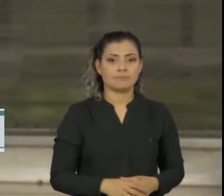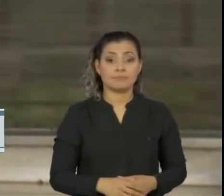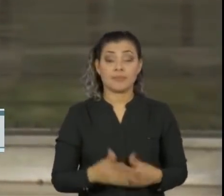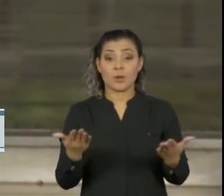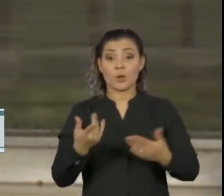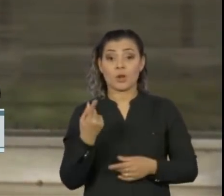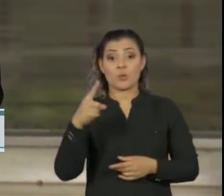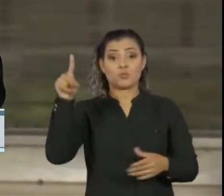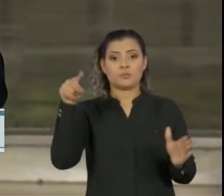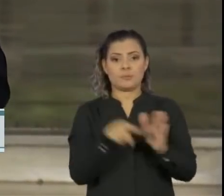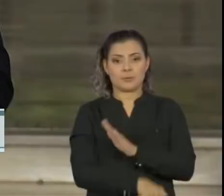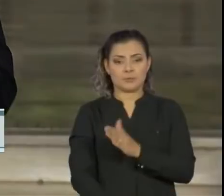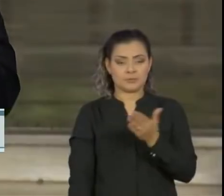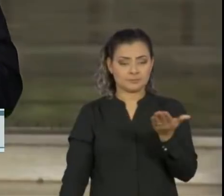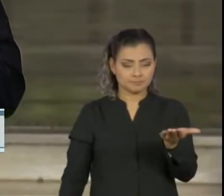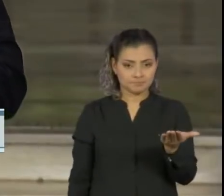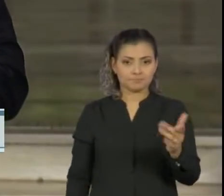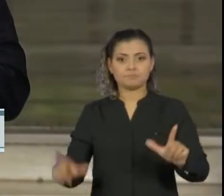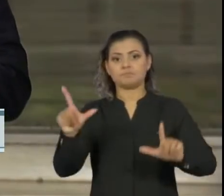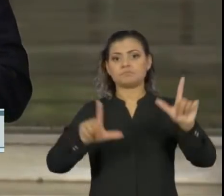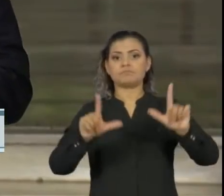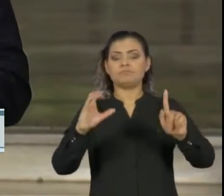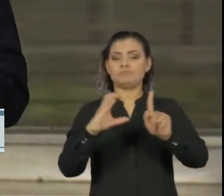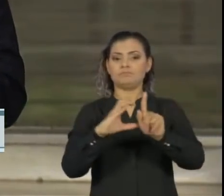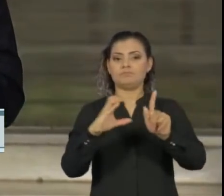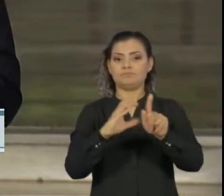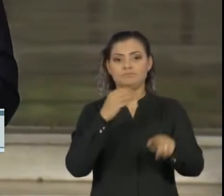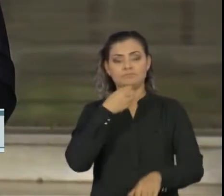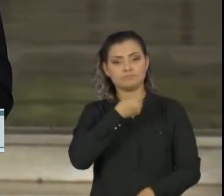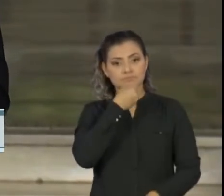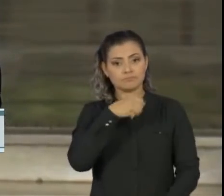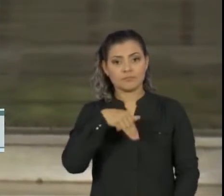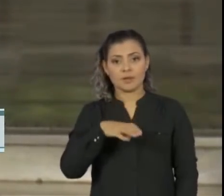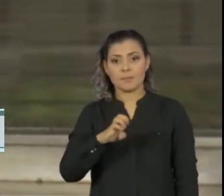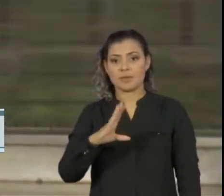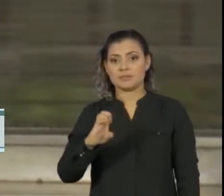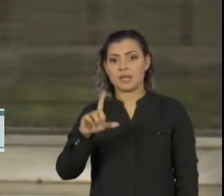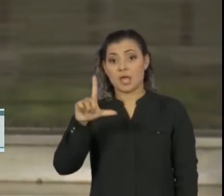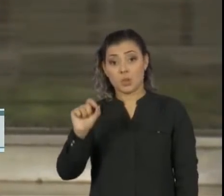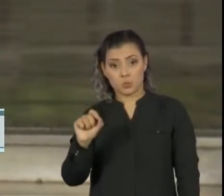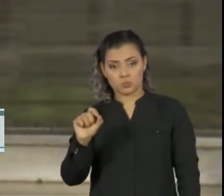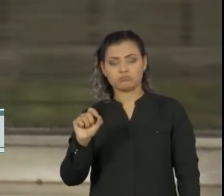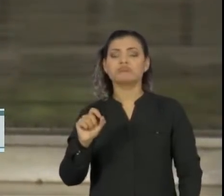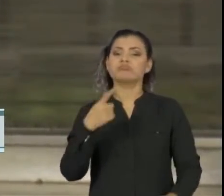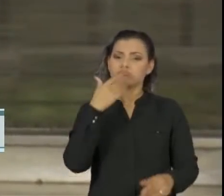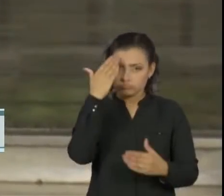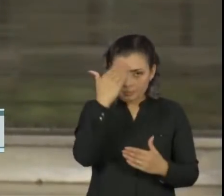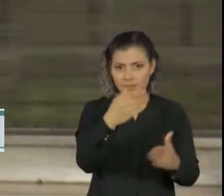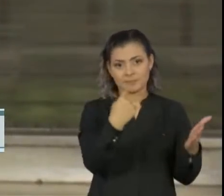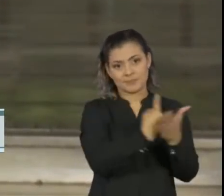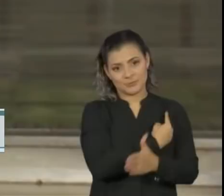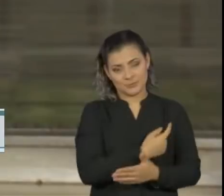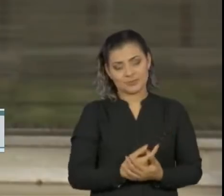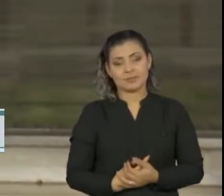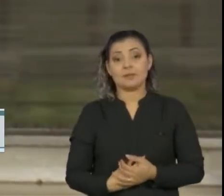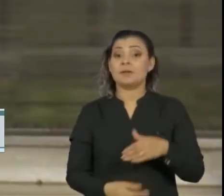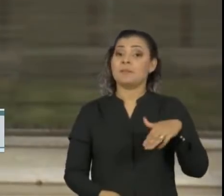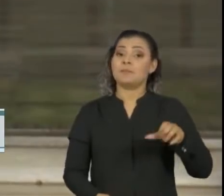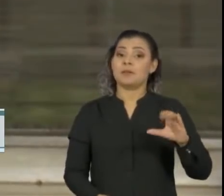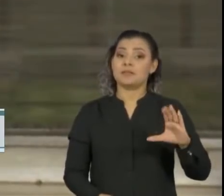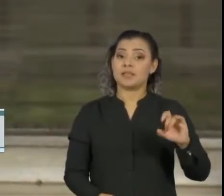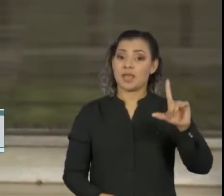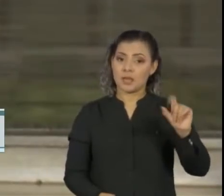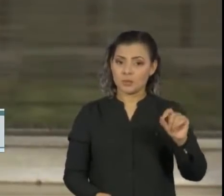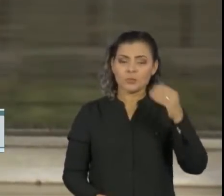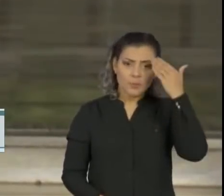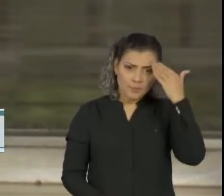à última pergunta, da TV Gazeta, jornalista Marcelo Bacejo. Marcelo, obrigado pela sua pergunta. E Marcelo,